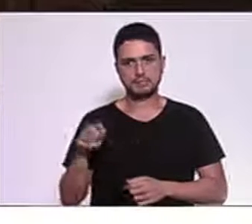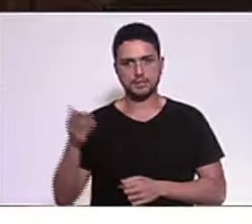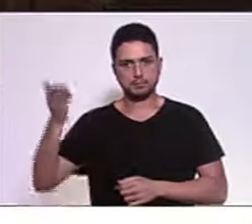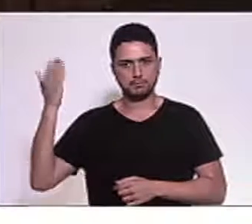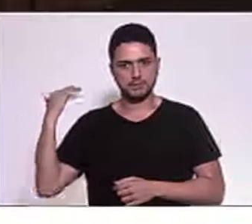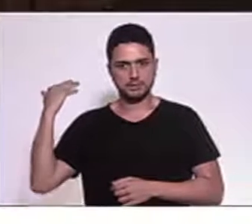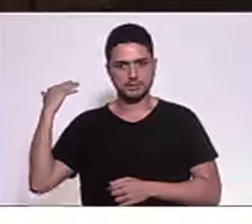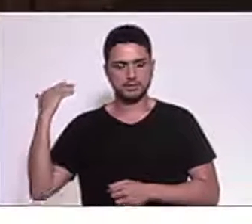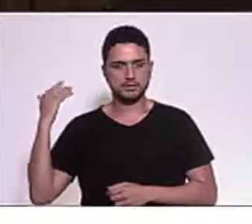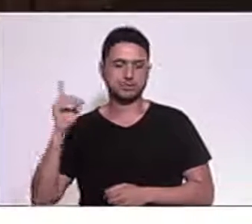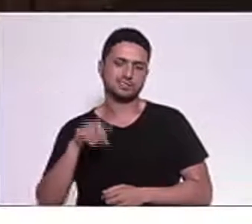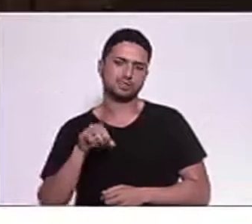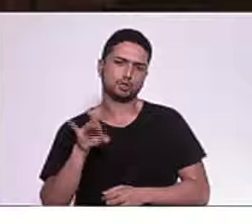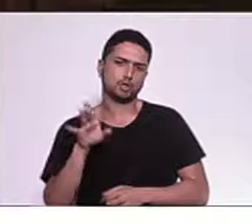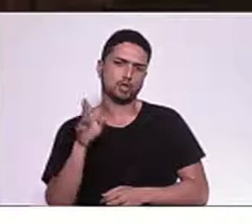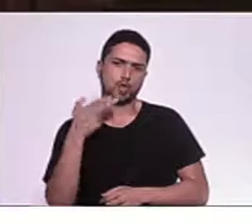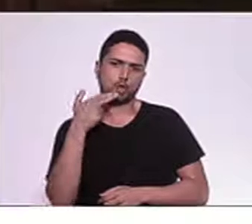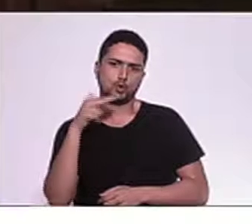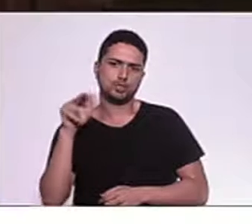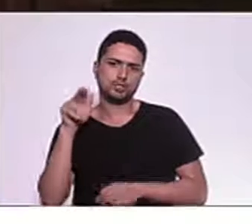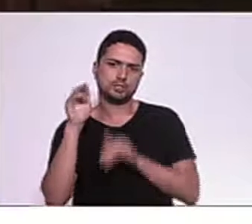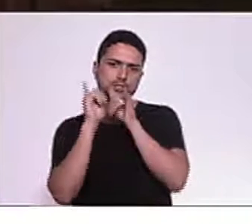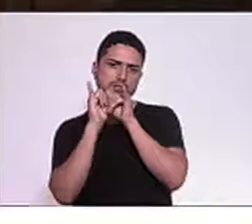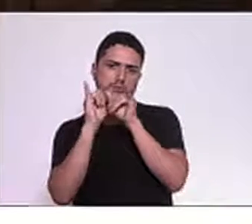apenas uma notícia